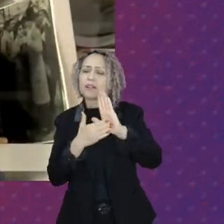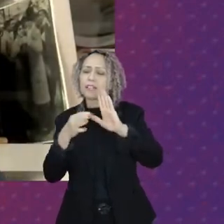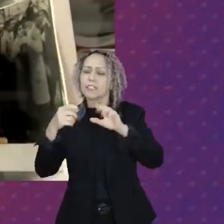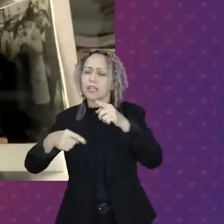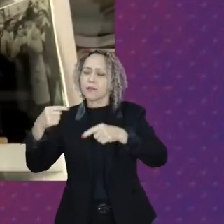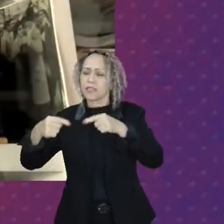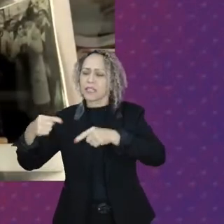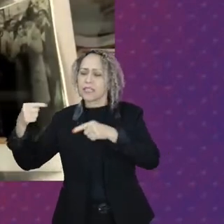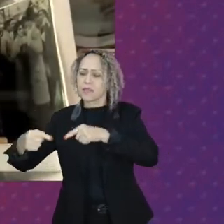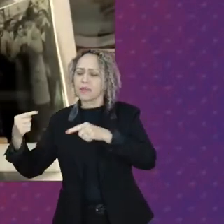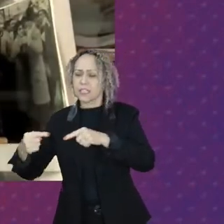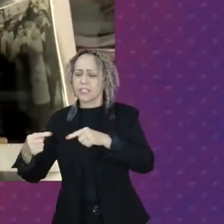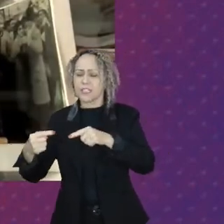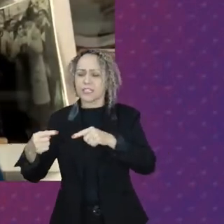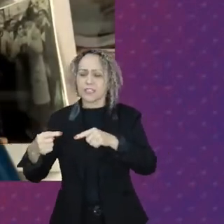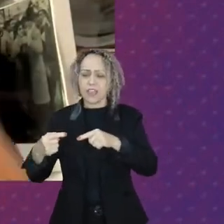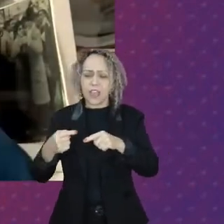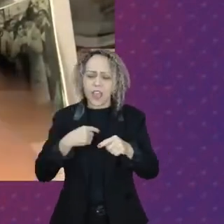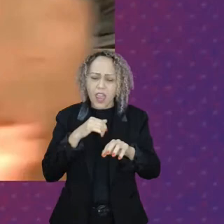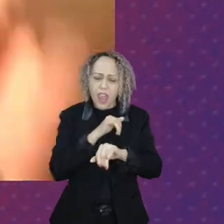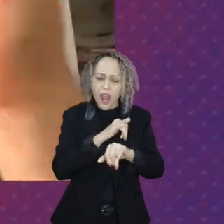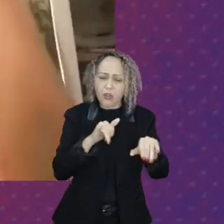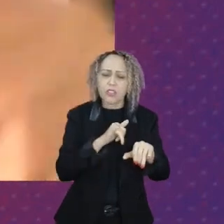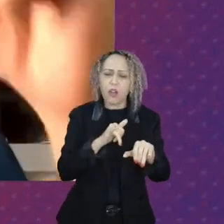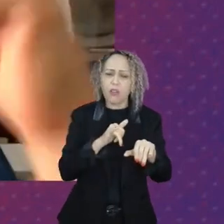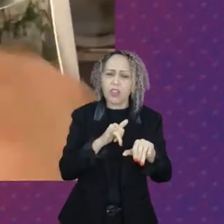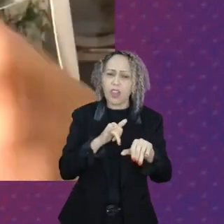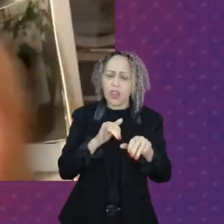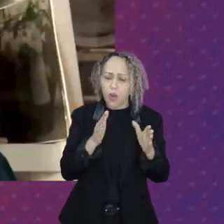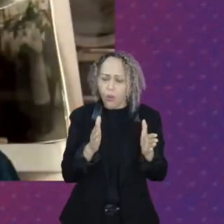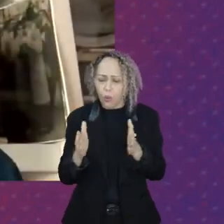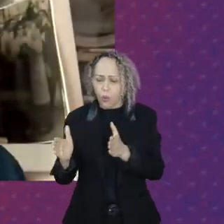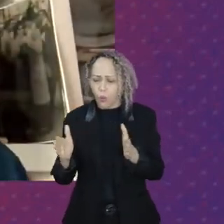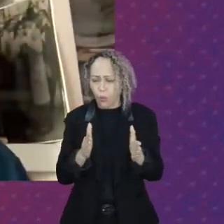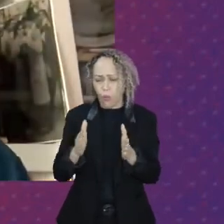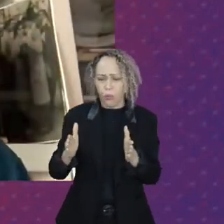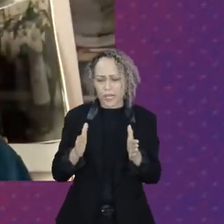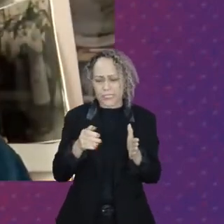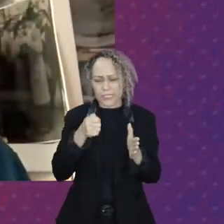mandatos participativos, é anunciar medidas